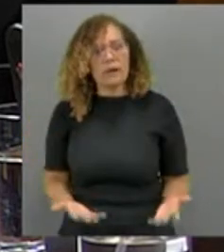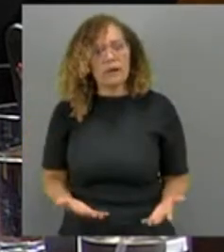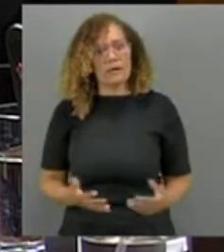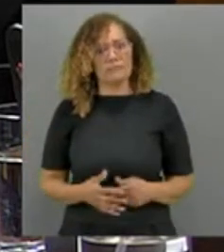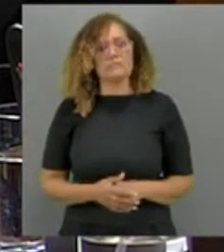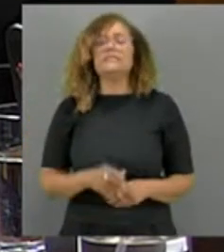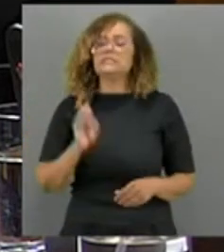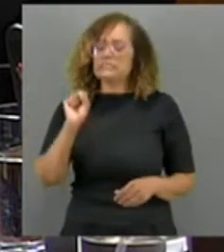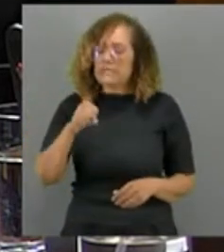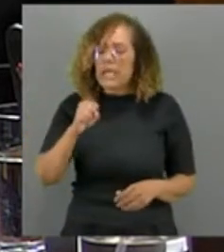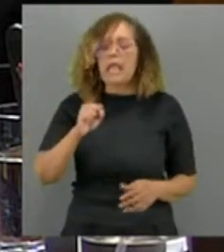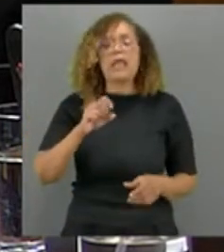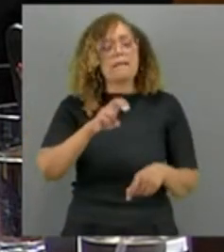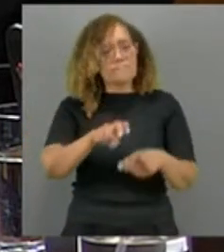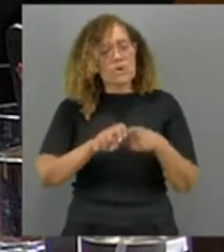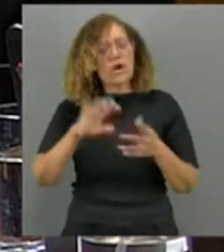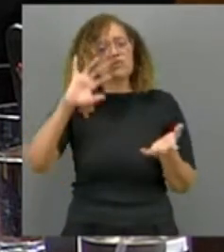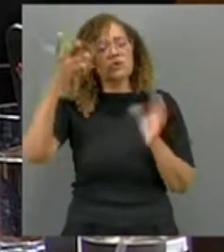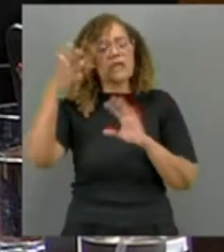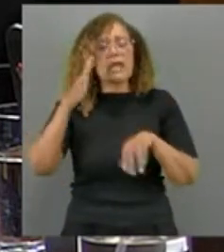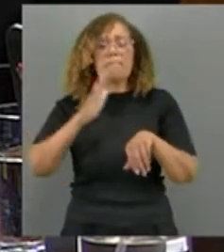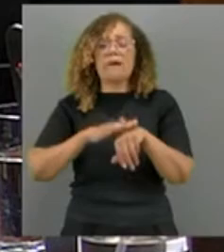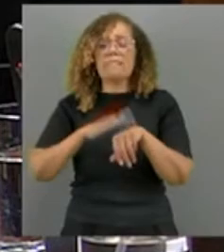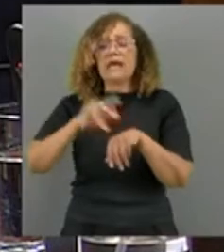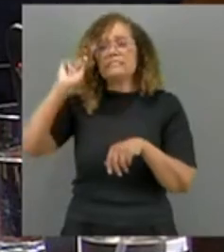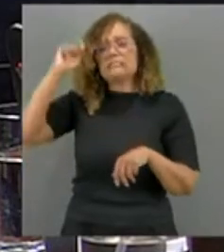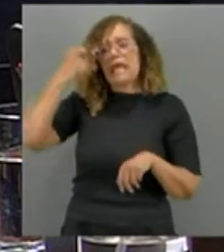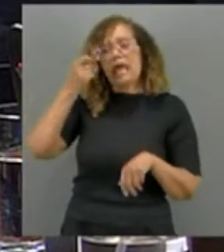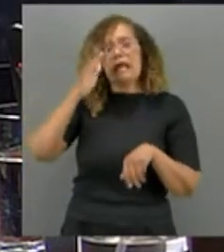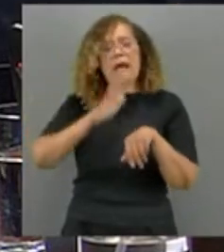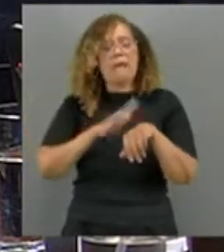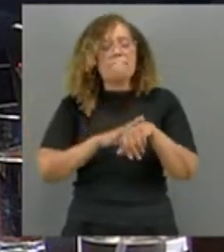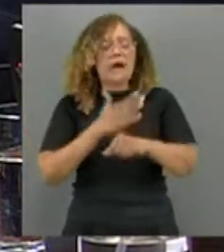Do clima. As pessoas são mais negras ou são mais brancas